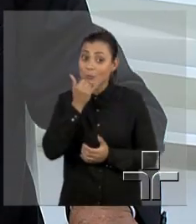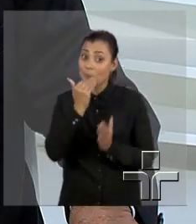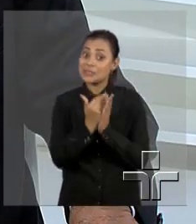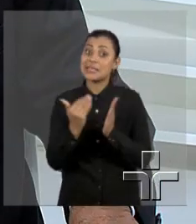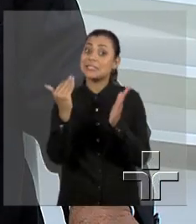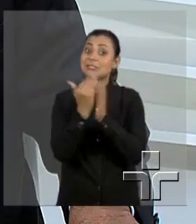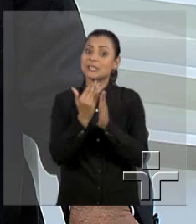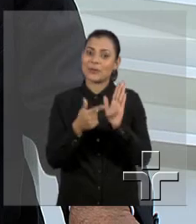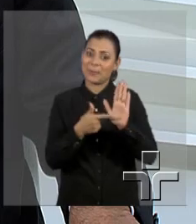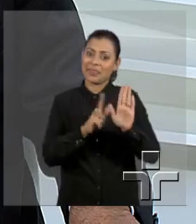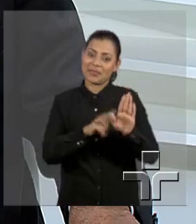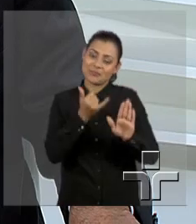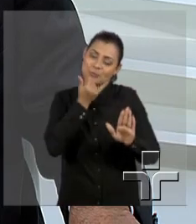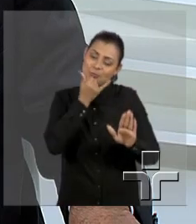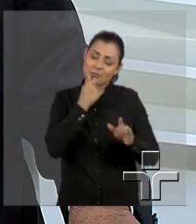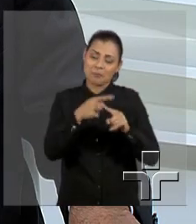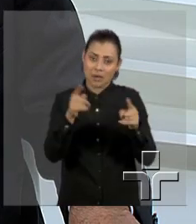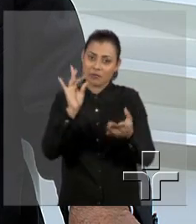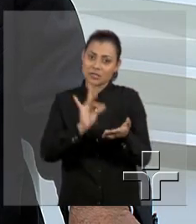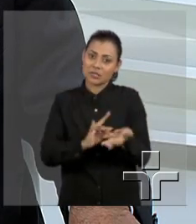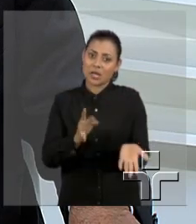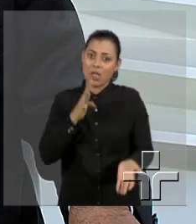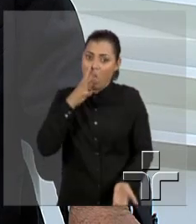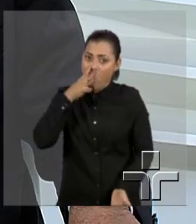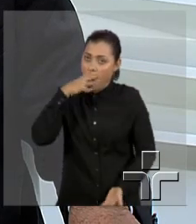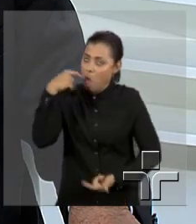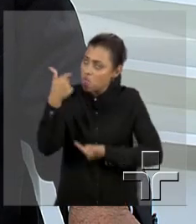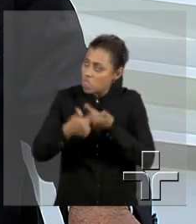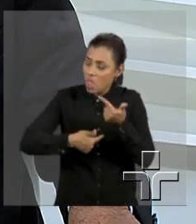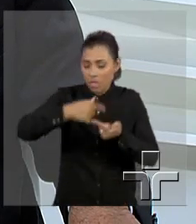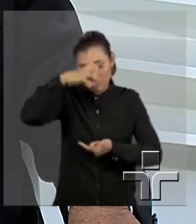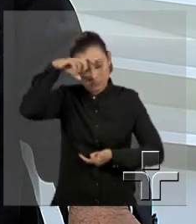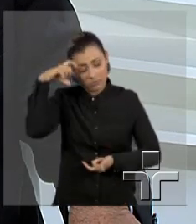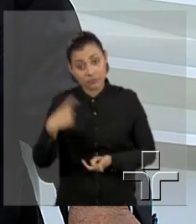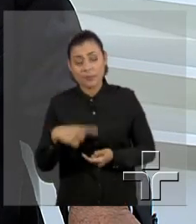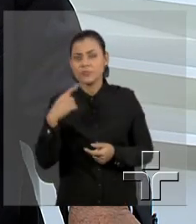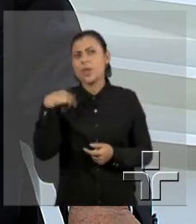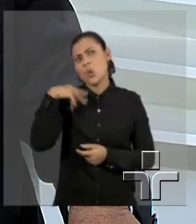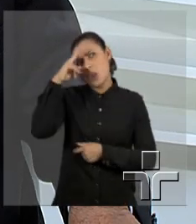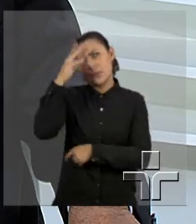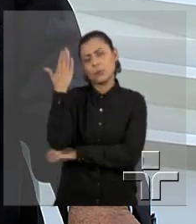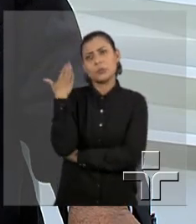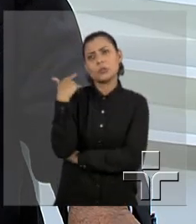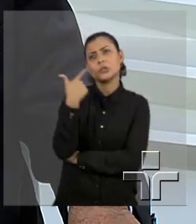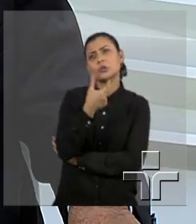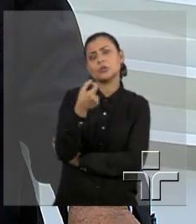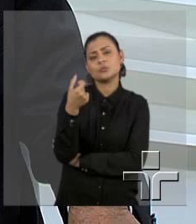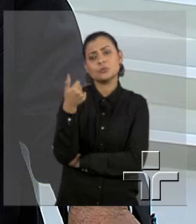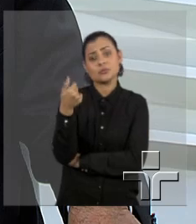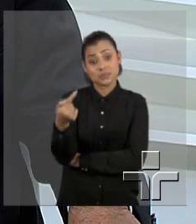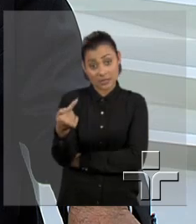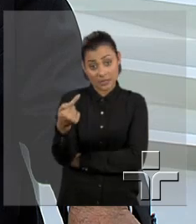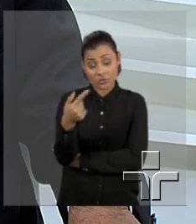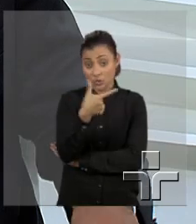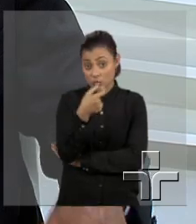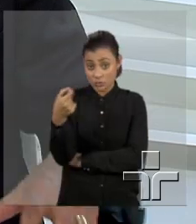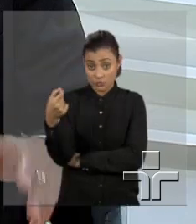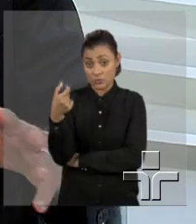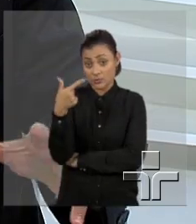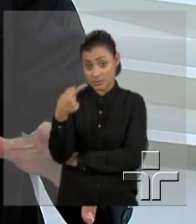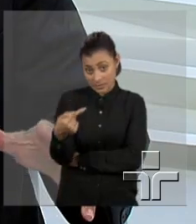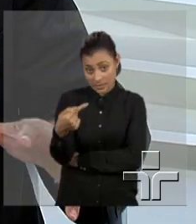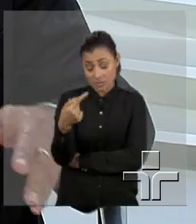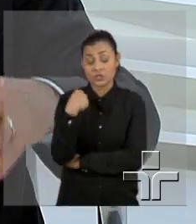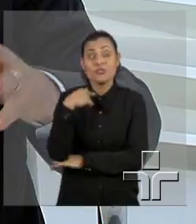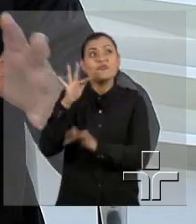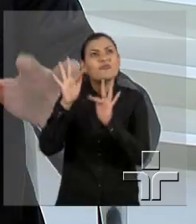na metáfora. Nunca deixo de lembrar que em 2007 eu estava no final